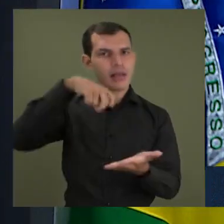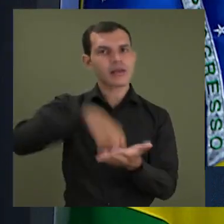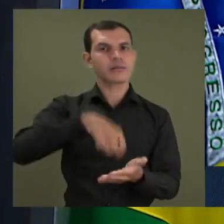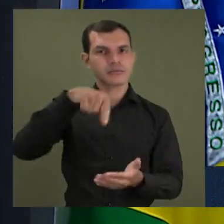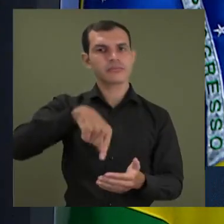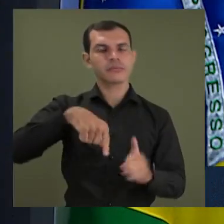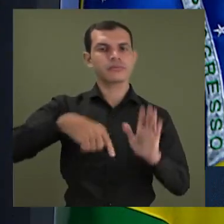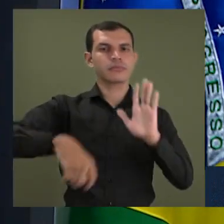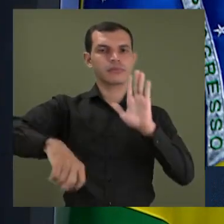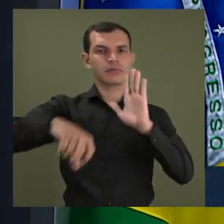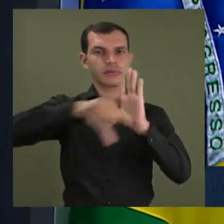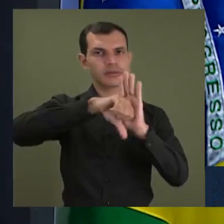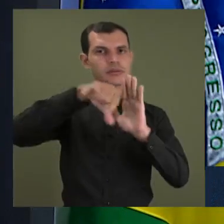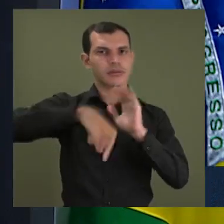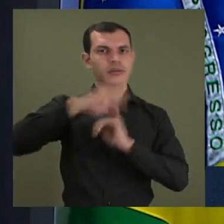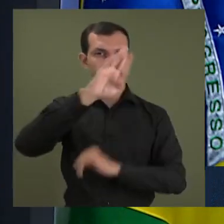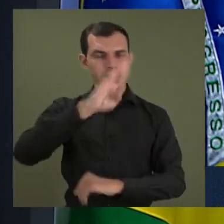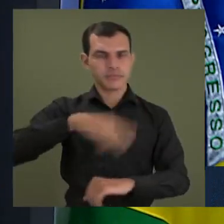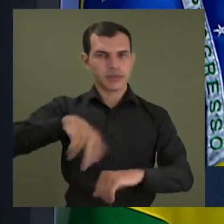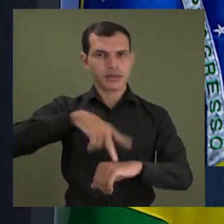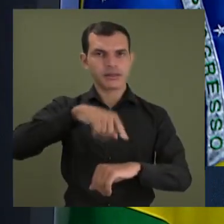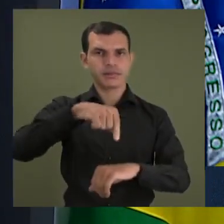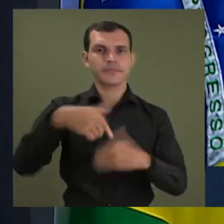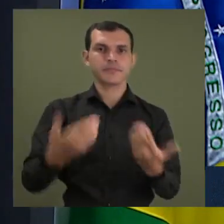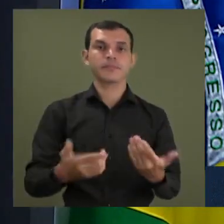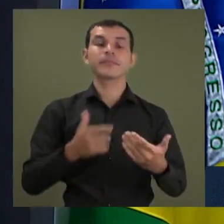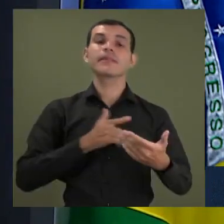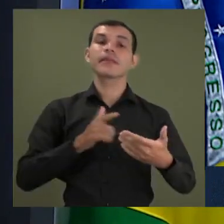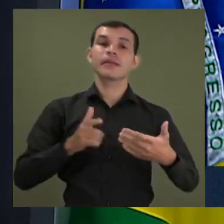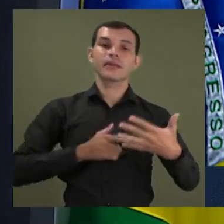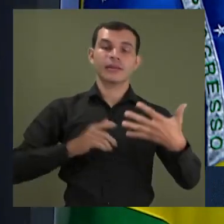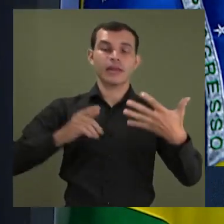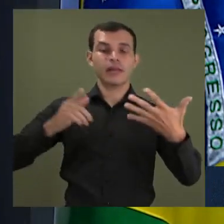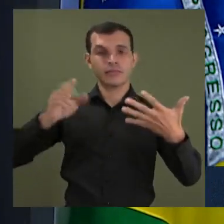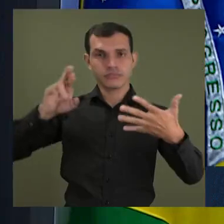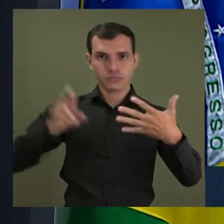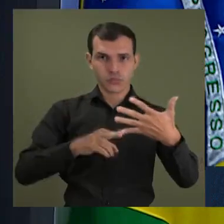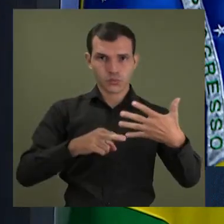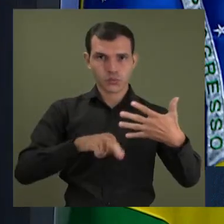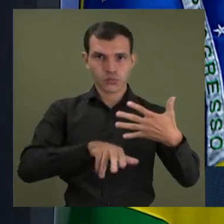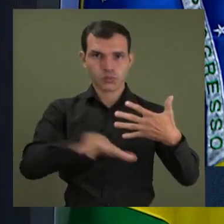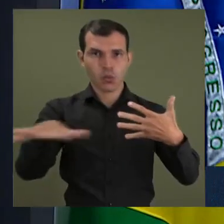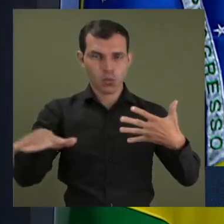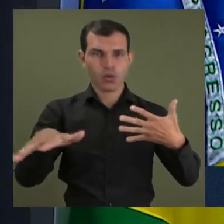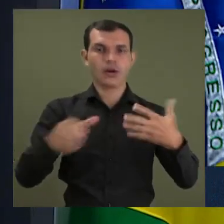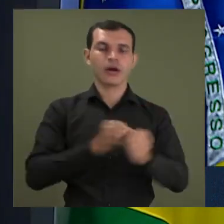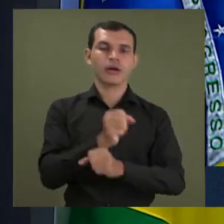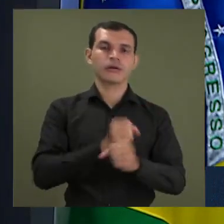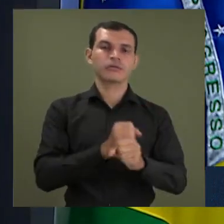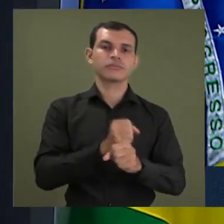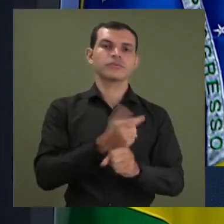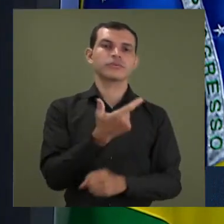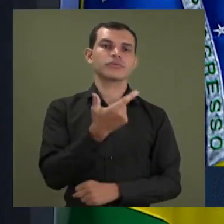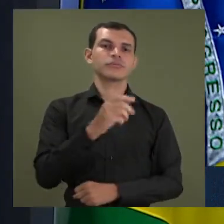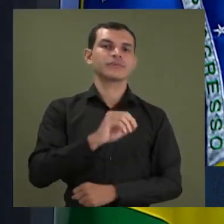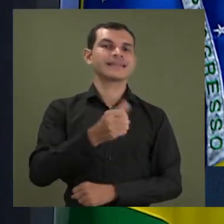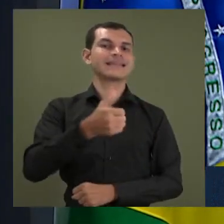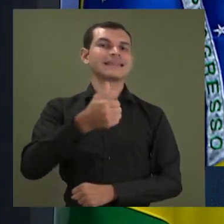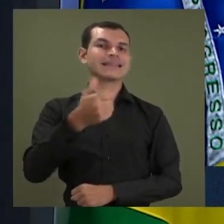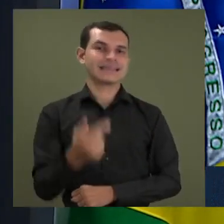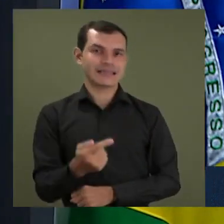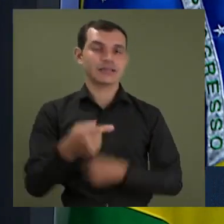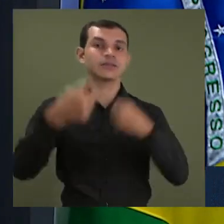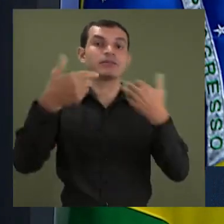inclusive, uma súmula jurisprudencial de 2017, confirmando que o estupro